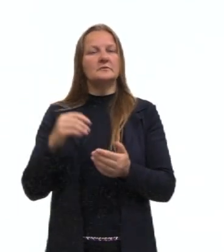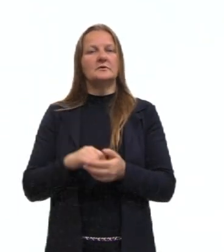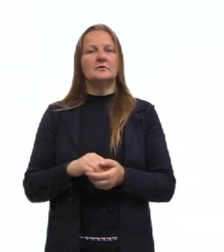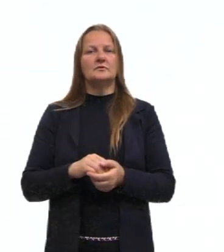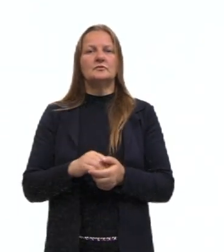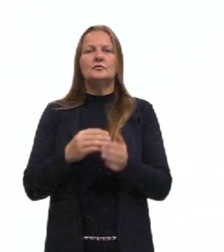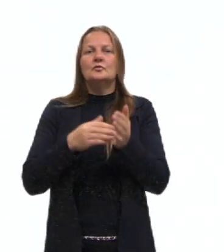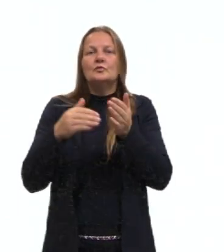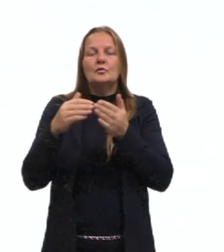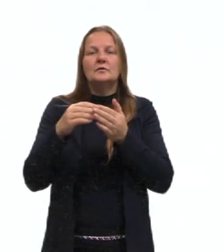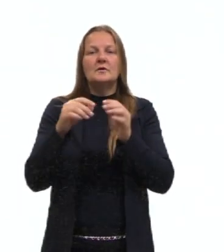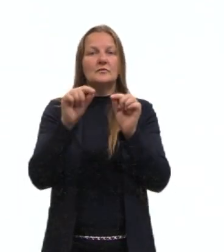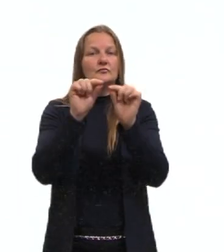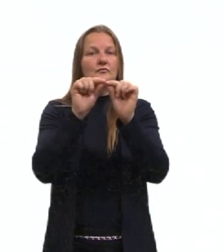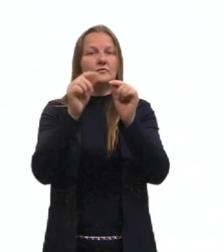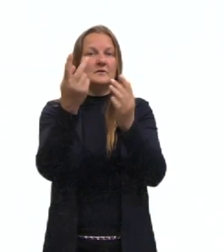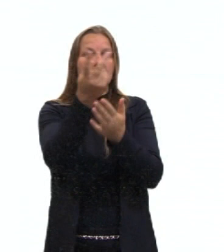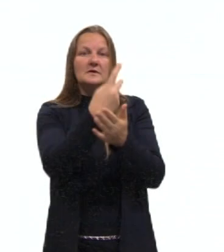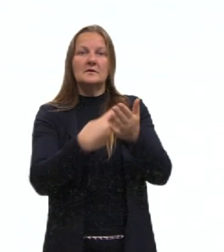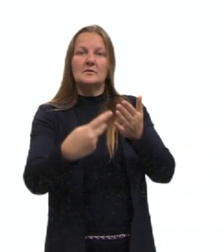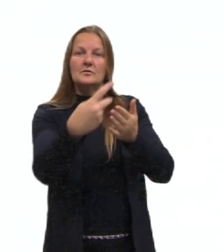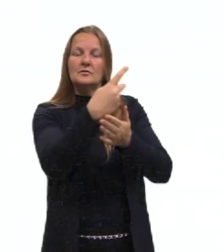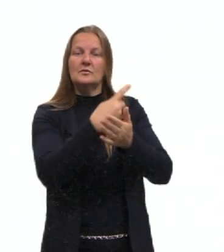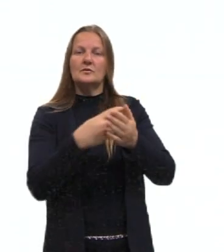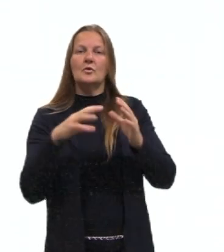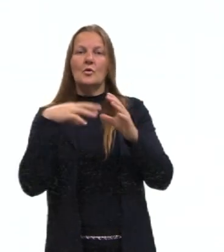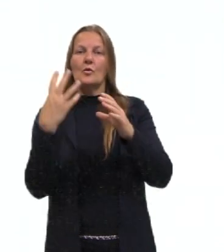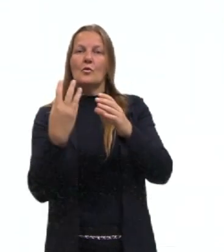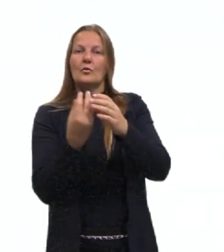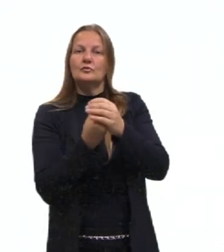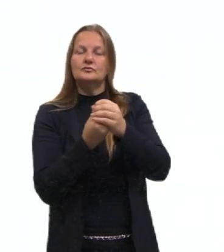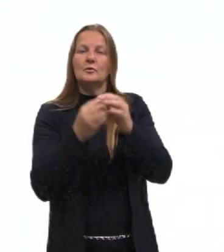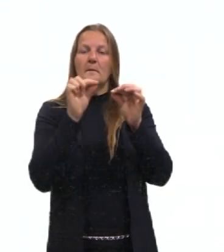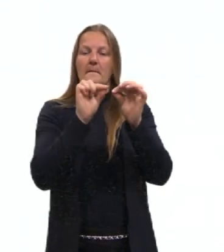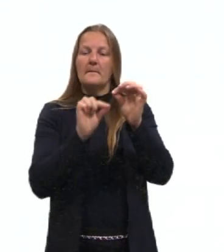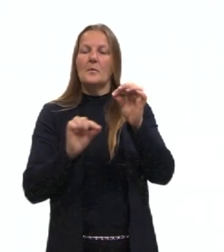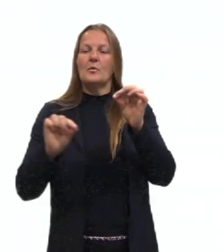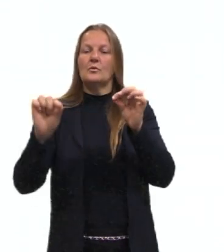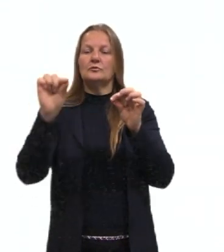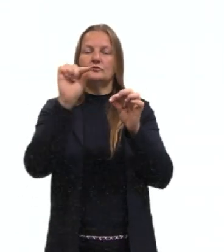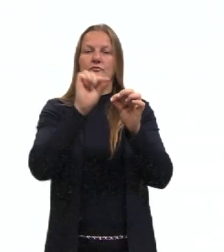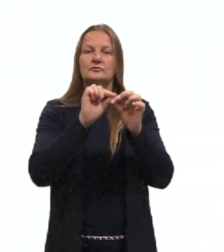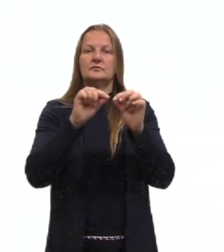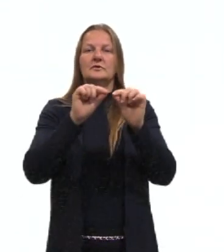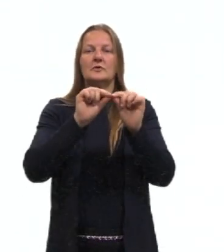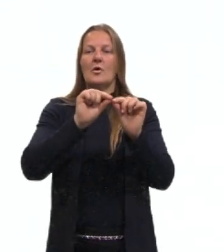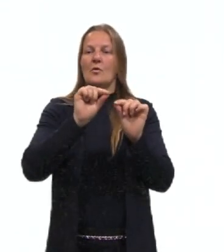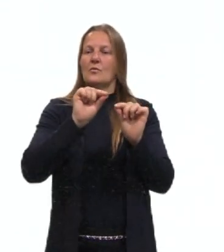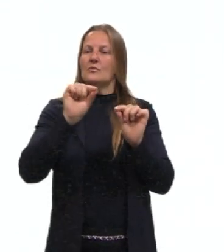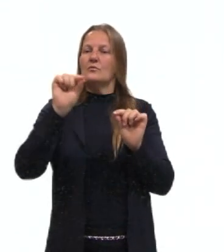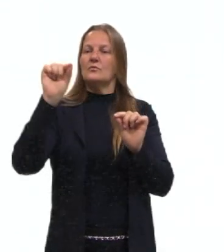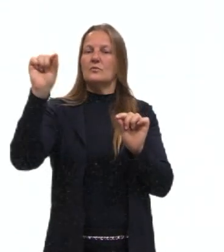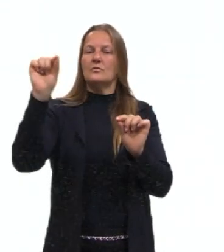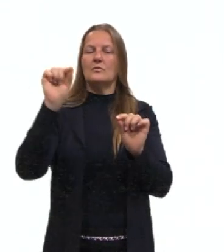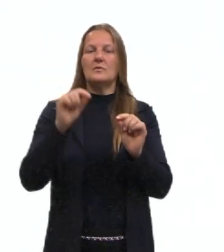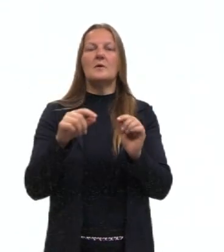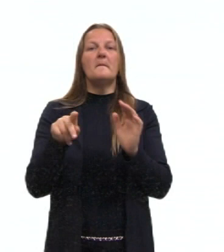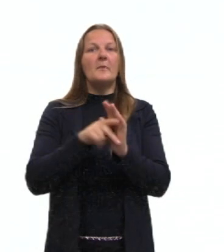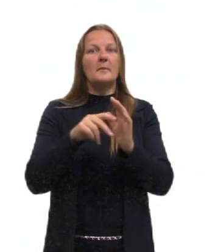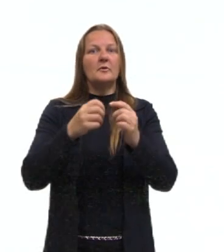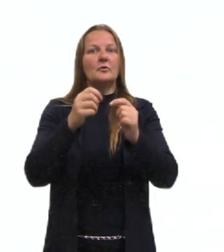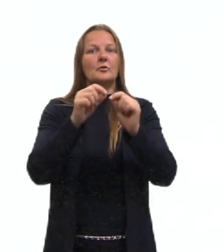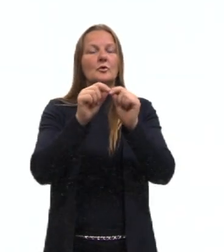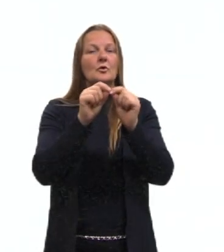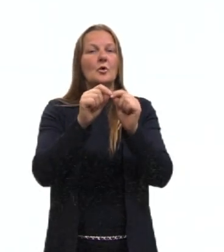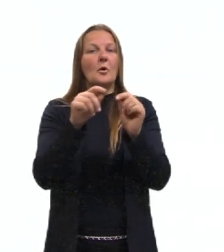Afinal, todas essas figuras nada mais são do que conjunto de pontos. Então, nós vamos utilizar esses fundamentos lá da